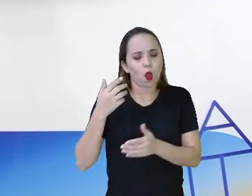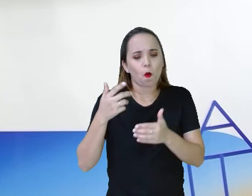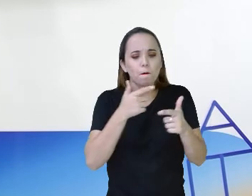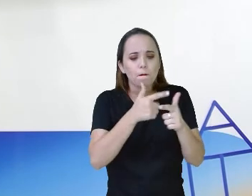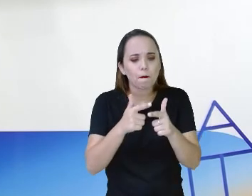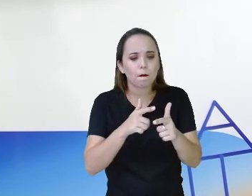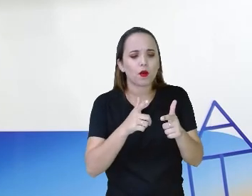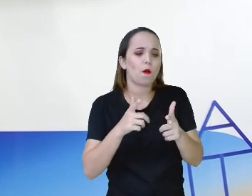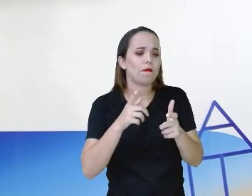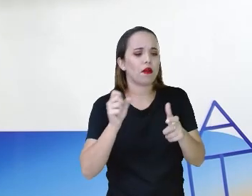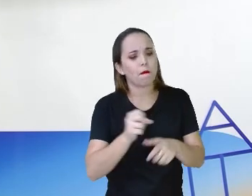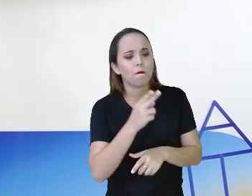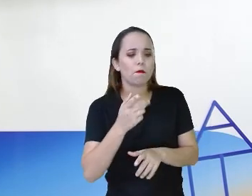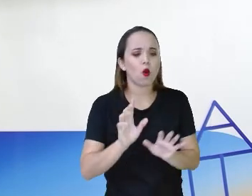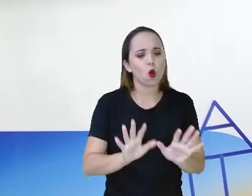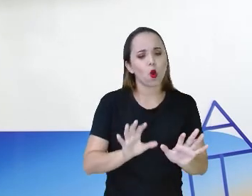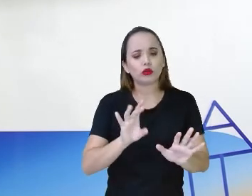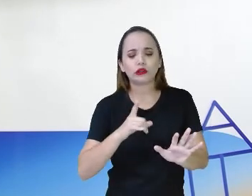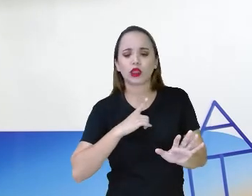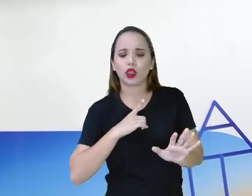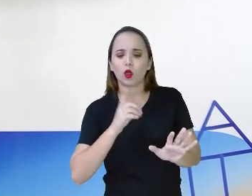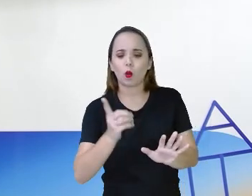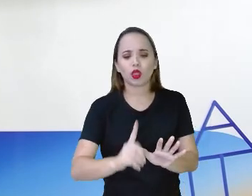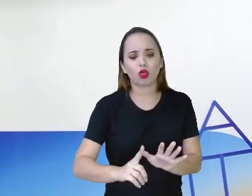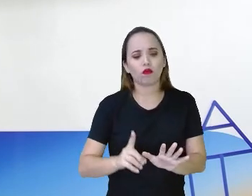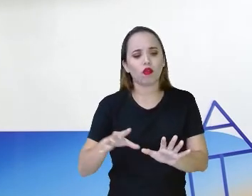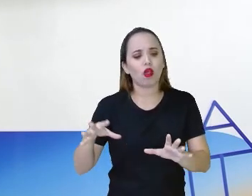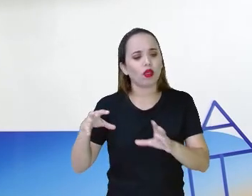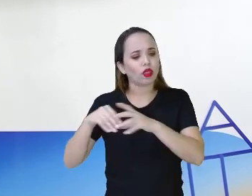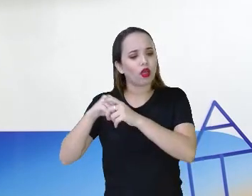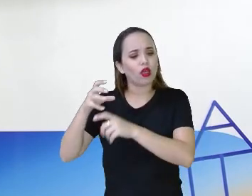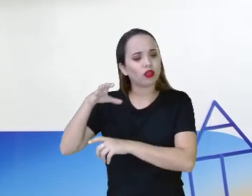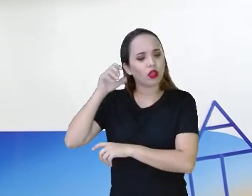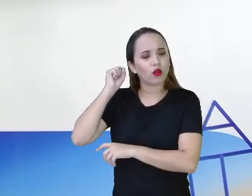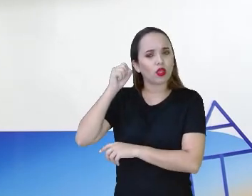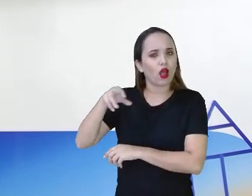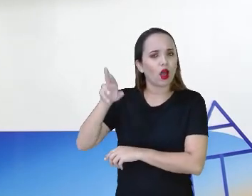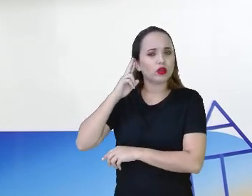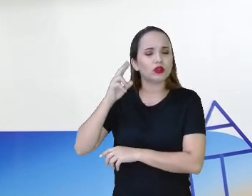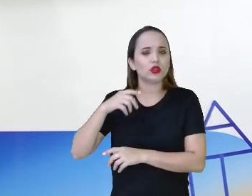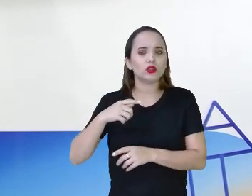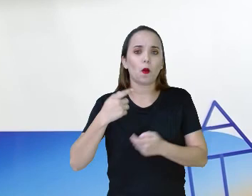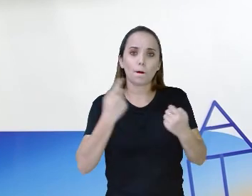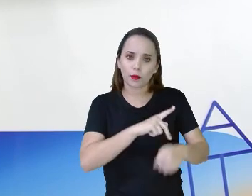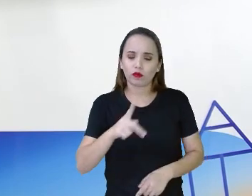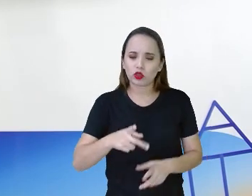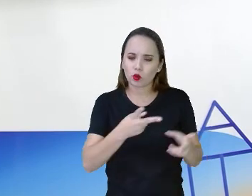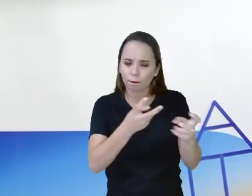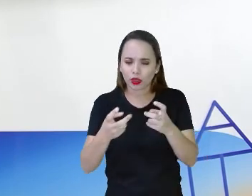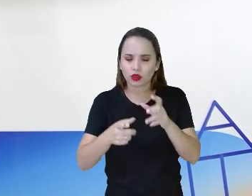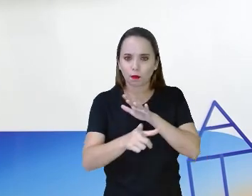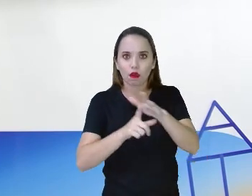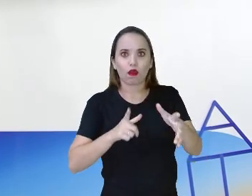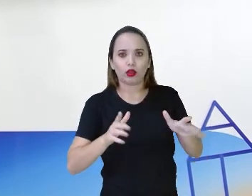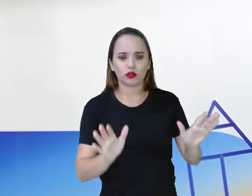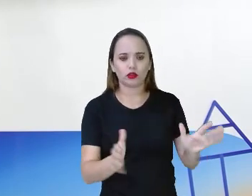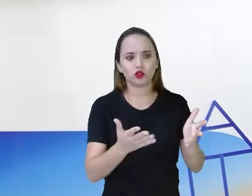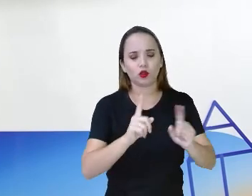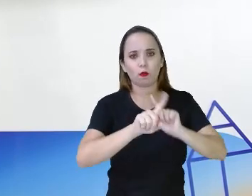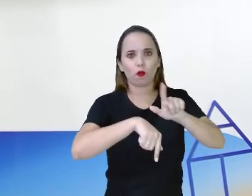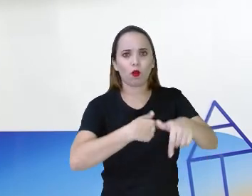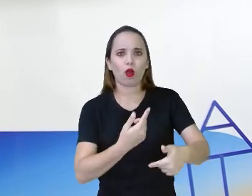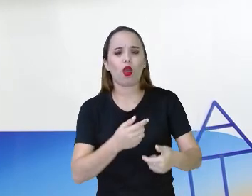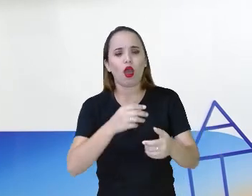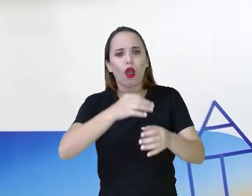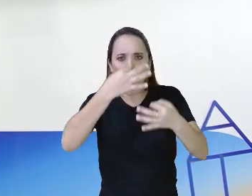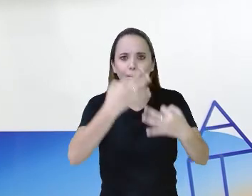percepção auditiva, que o professor possa estimular. Nos nossos próximos encontros, vamos falar de